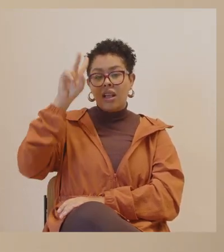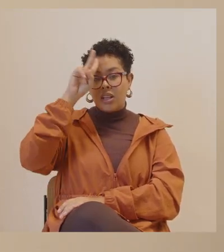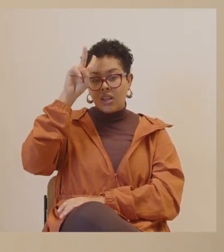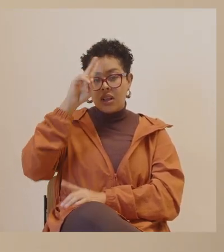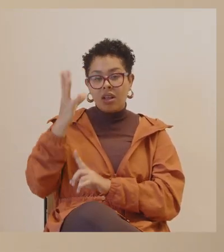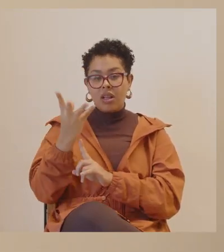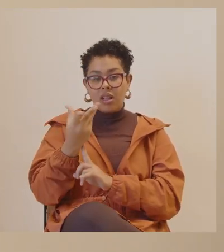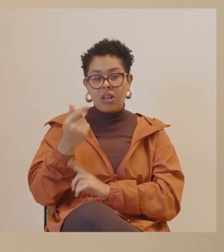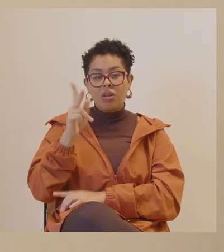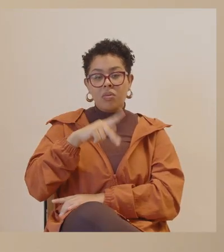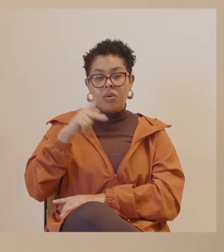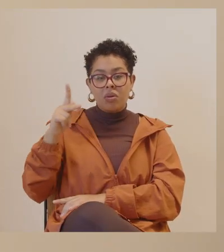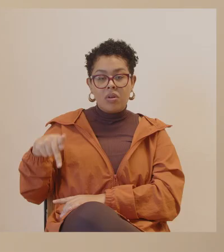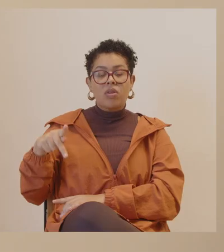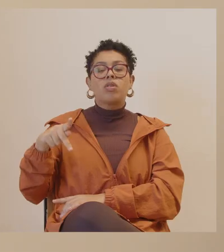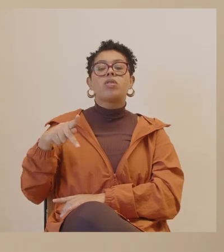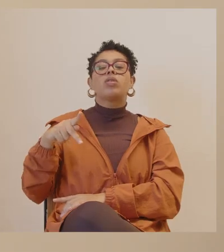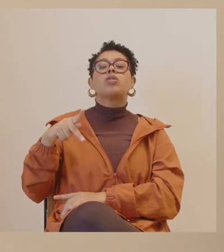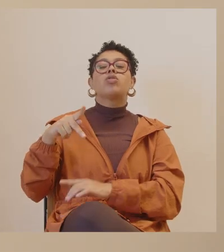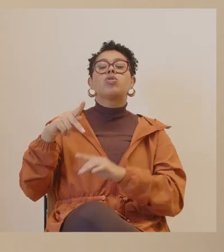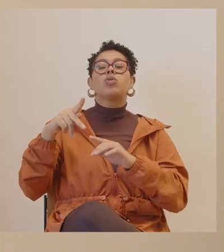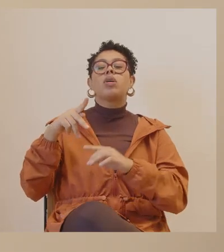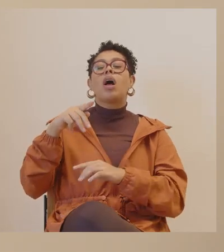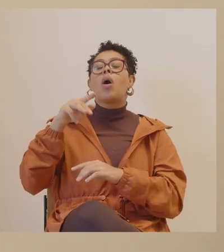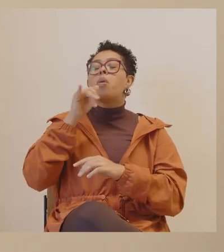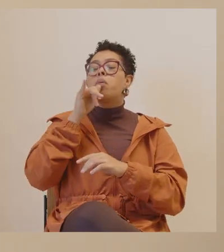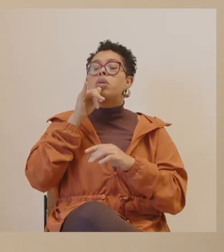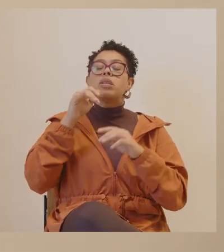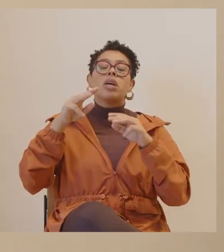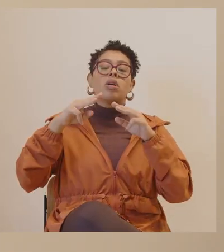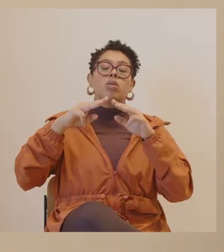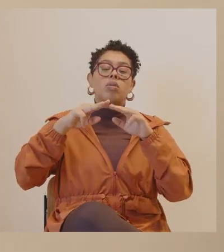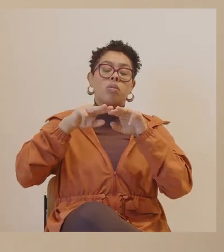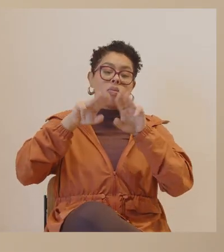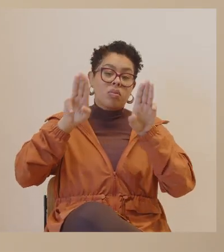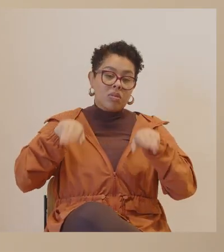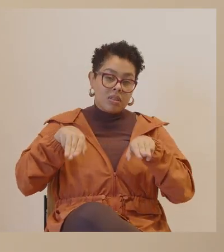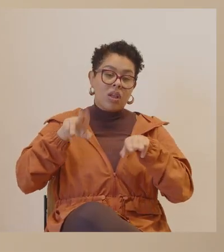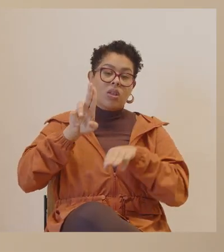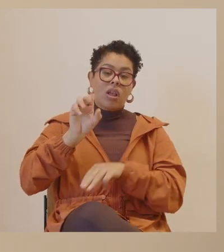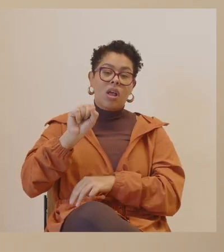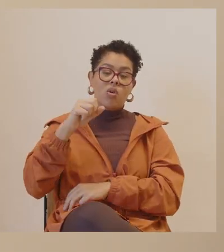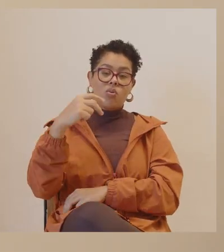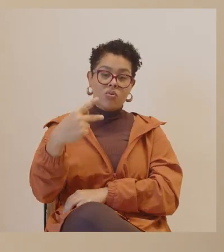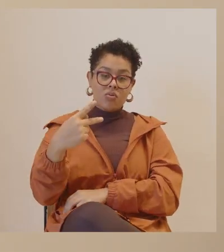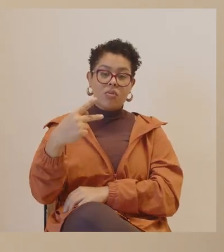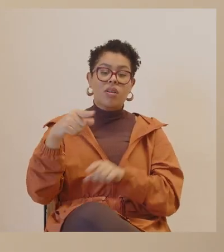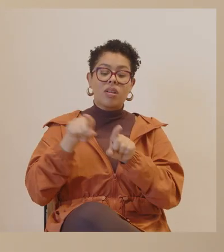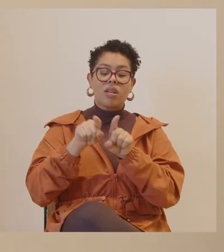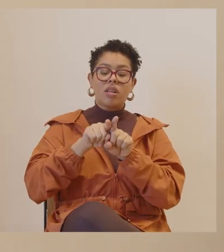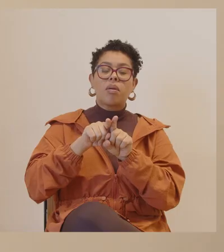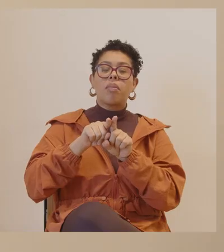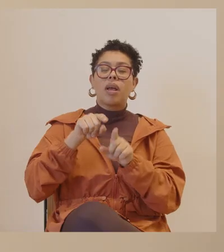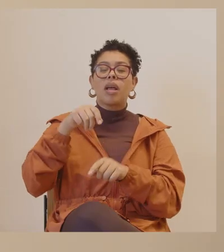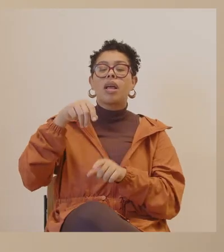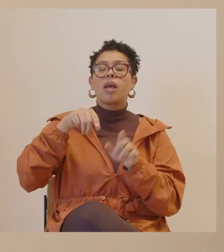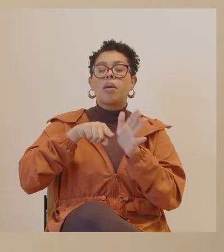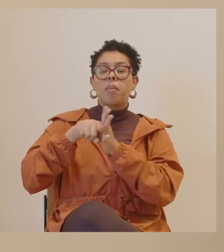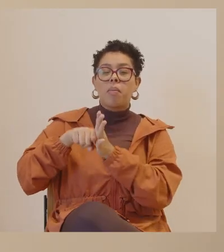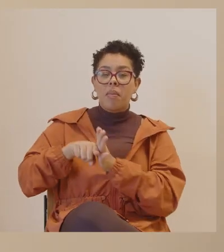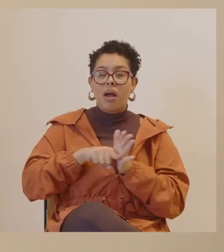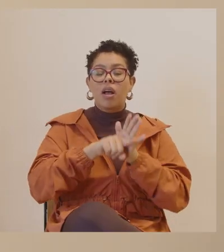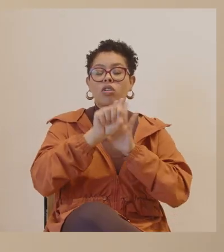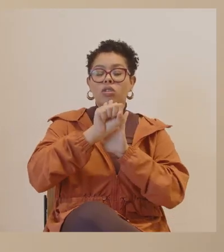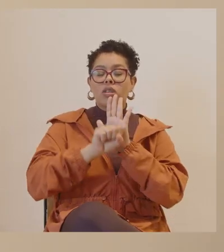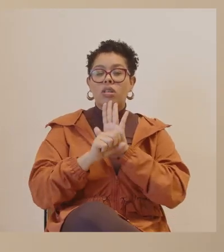curadora, professora titular do Museu de Arte Contemporânea da Universidade de São Paulo, o MAC-USP, e pesquisadora de arte do século XX, com